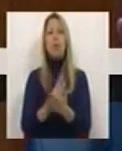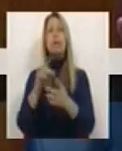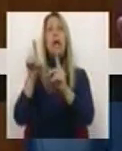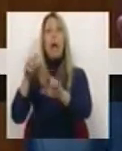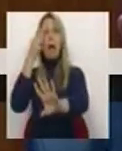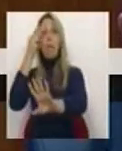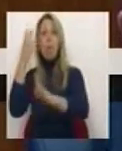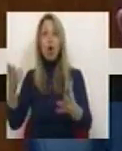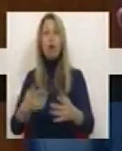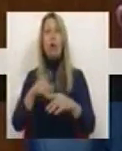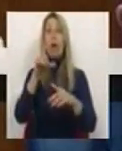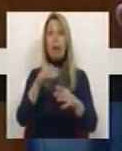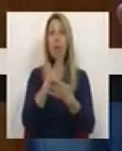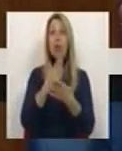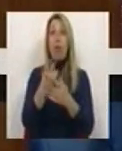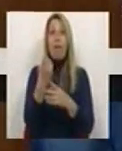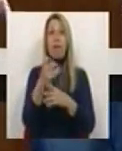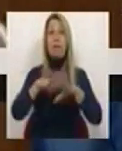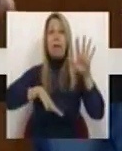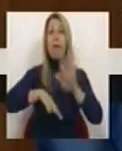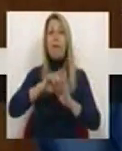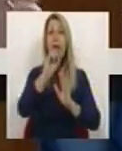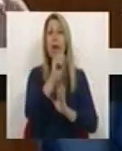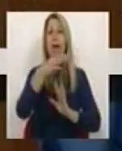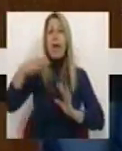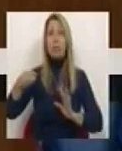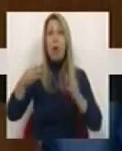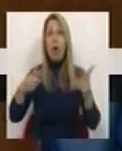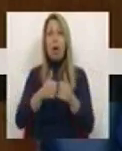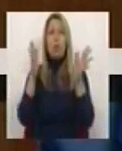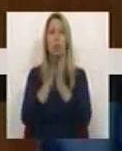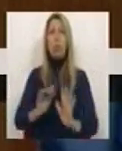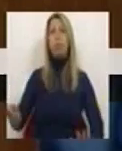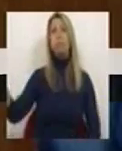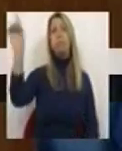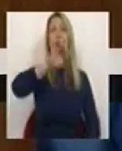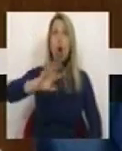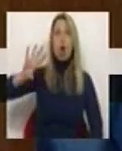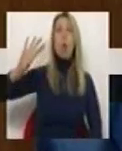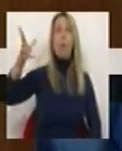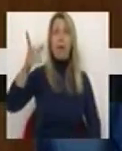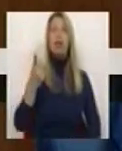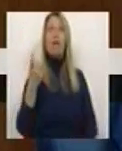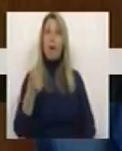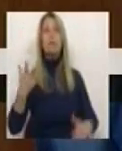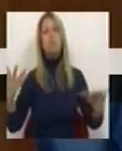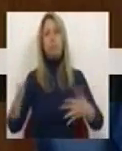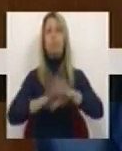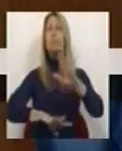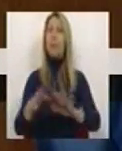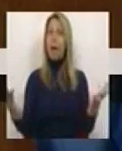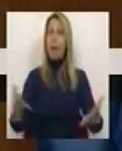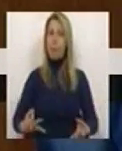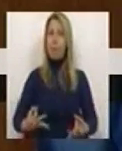faltou fazer no Parque das Nações, como são N situações um pouco por todo o país. Vamos fazê-lo e é isso que vamos fazer. Agora,